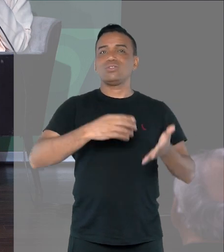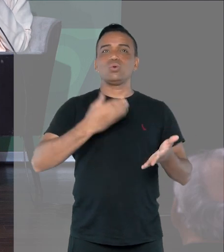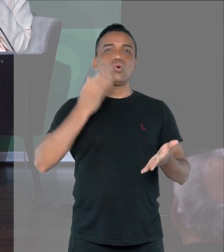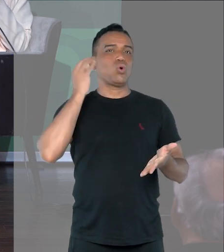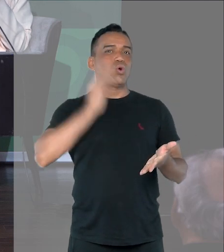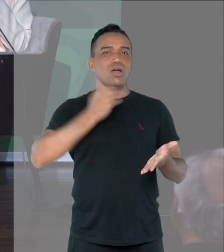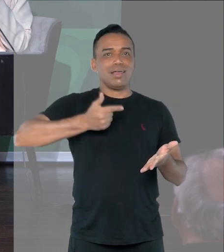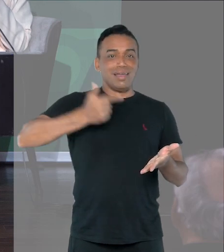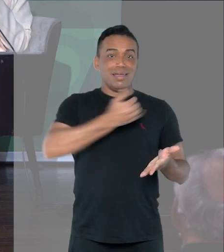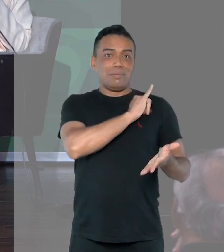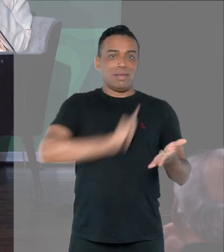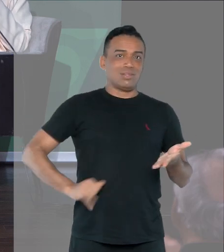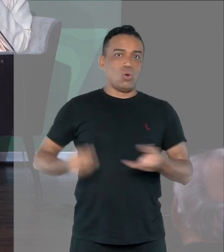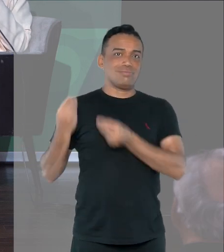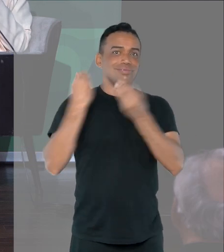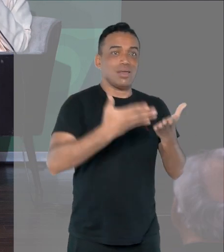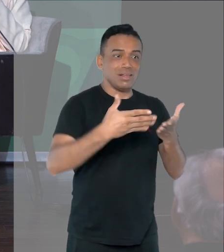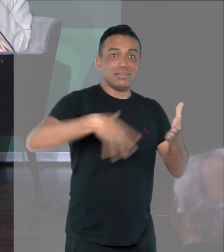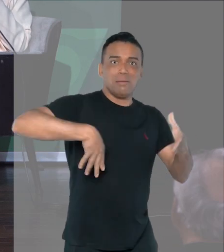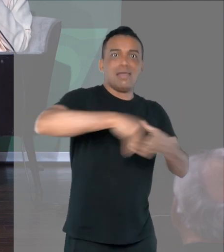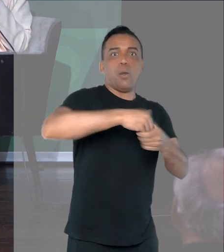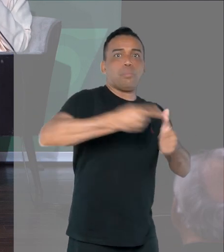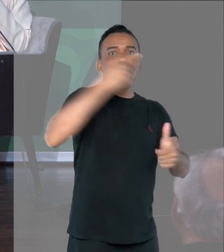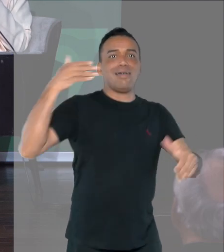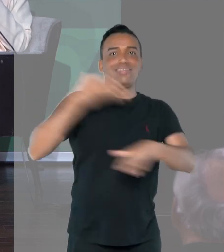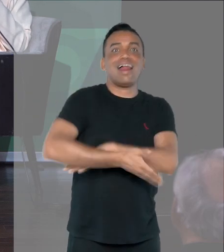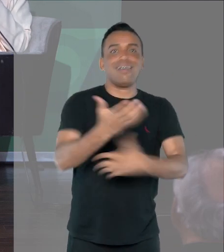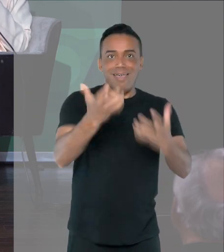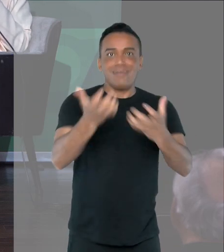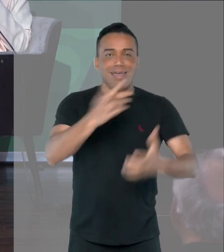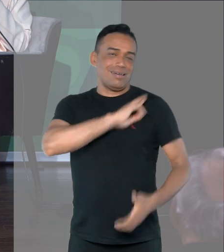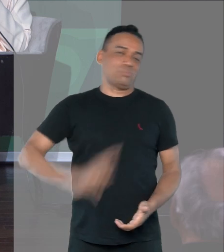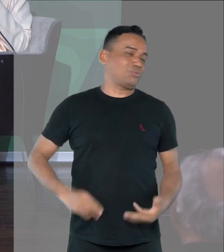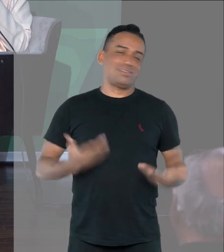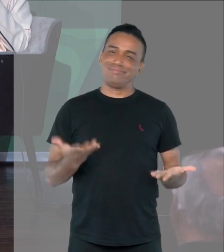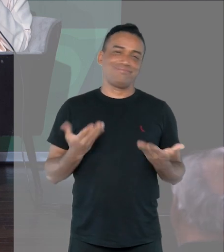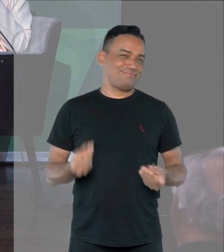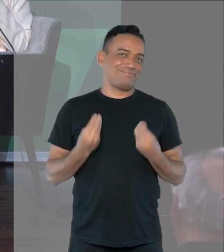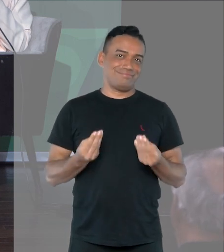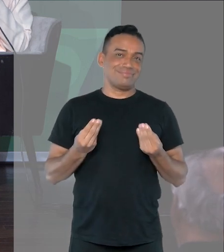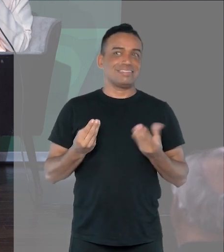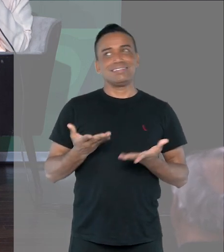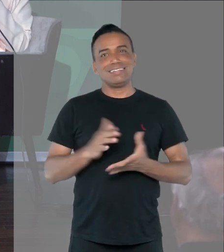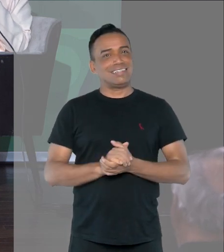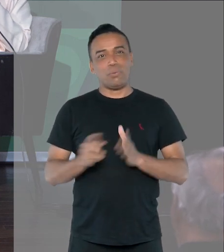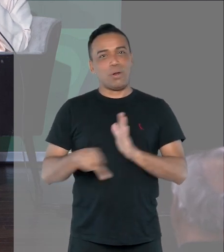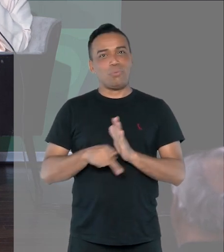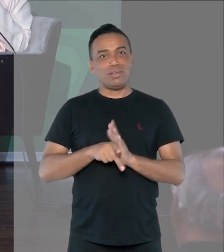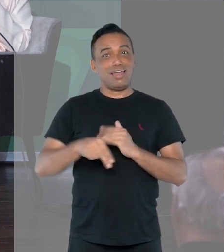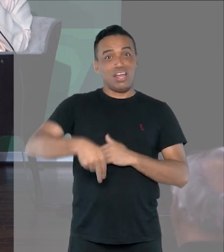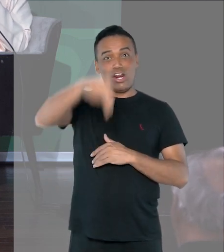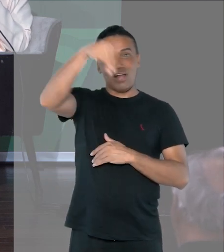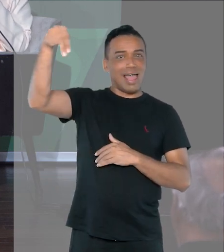os primeiros a aderir à República, porque eles já estão, né, a maior parte da açucarocracia do Nordeste